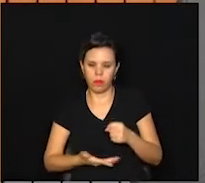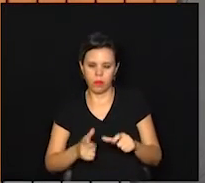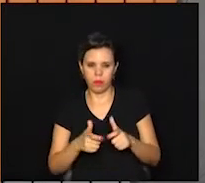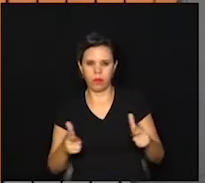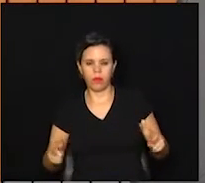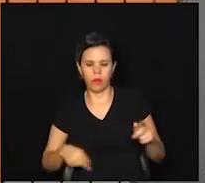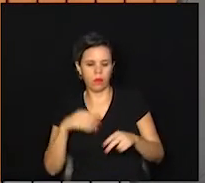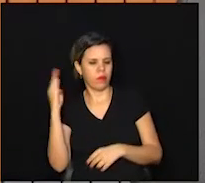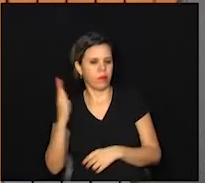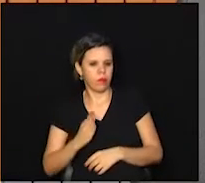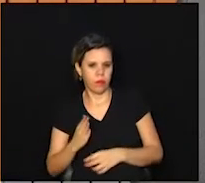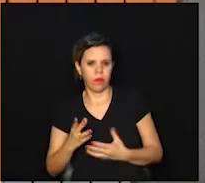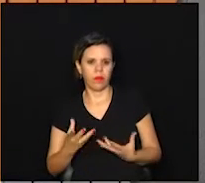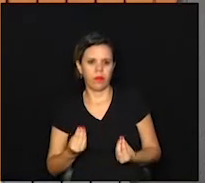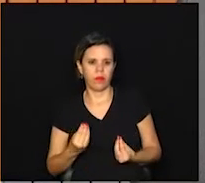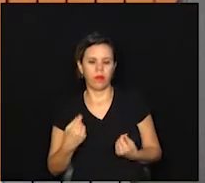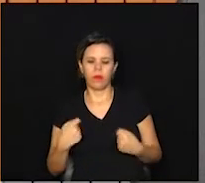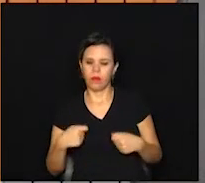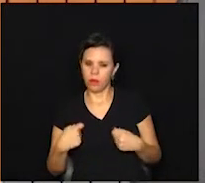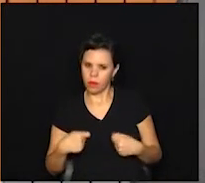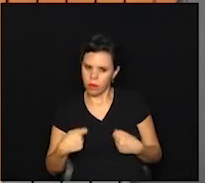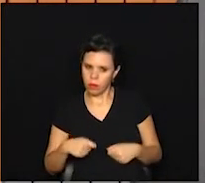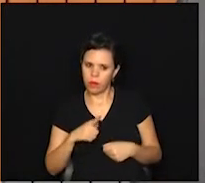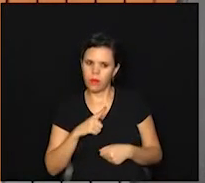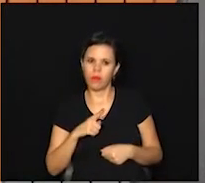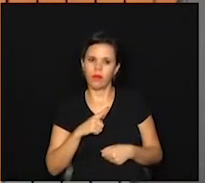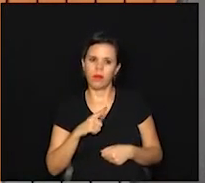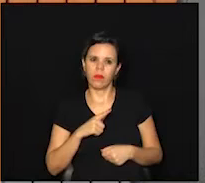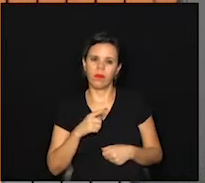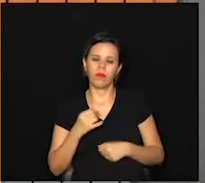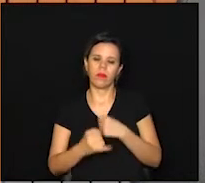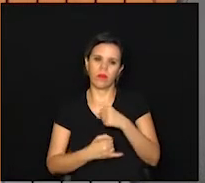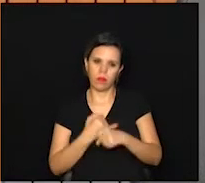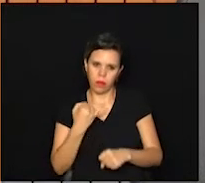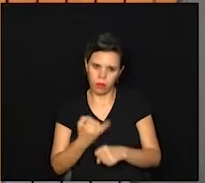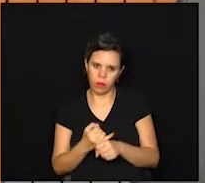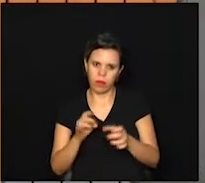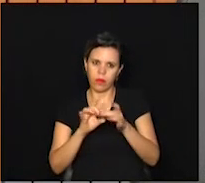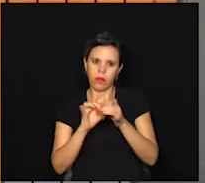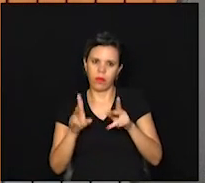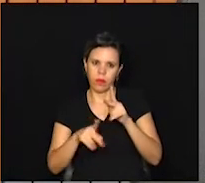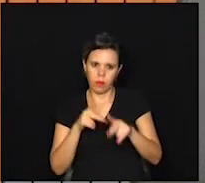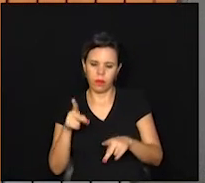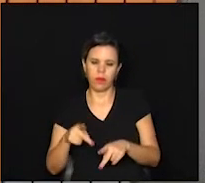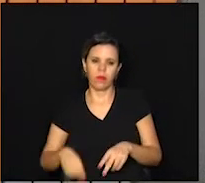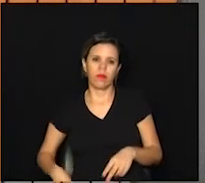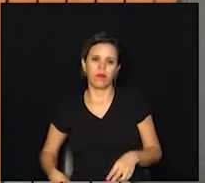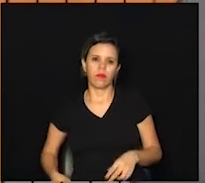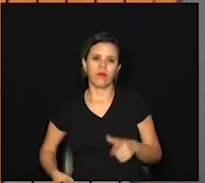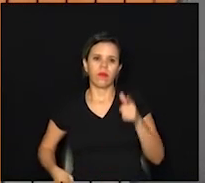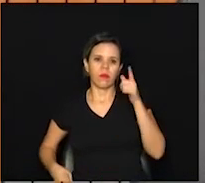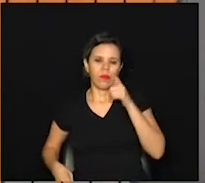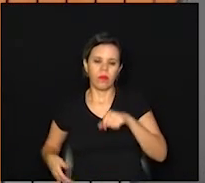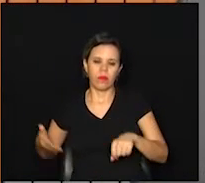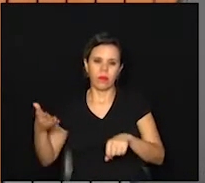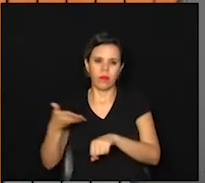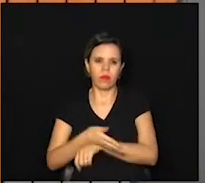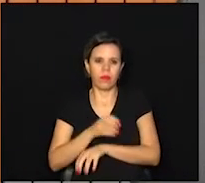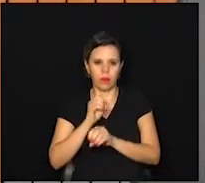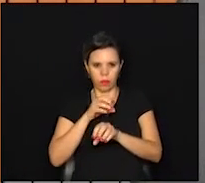gigantesco no Brasil, que a gente precisa ter um acesso à internet democrático para que as pessoas, inclusive, consigam ter acesso à